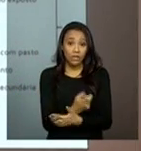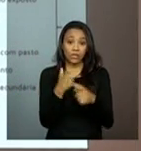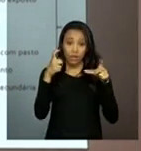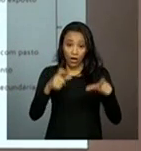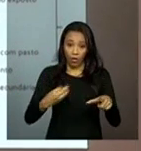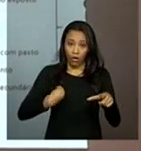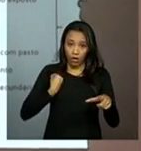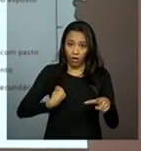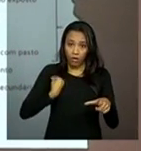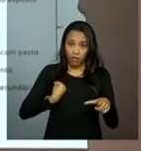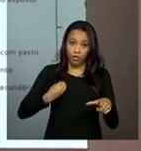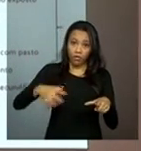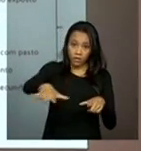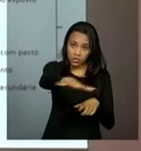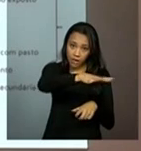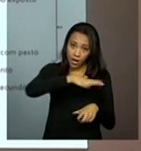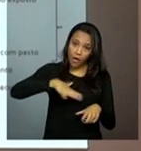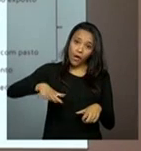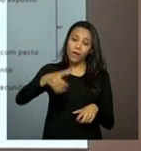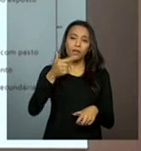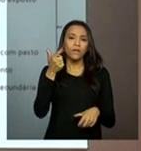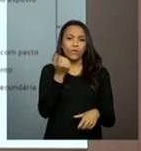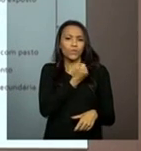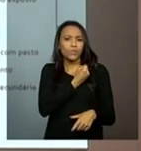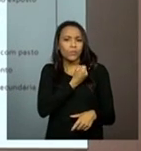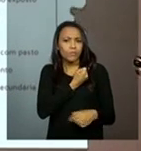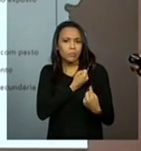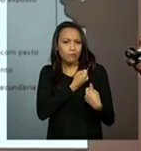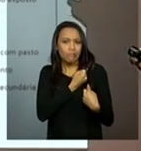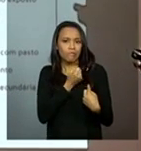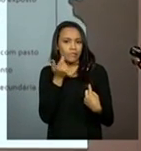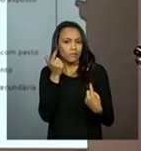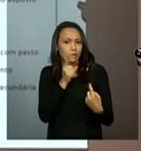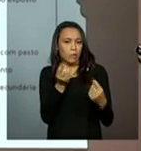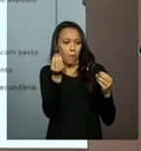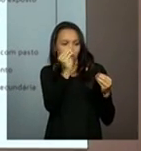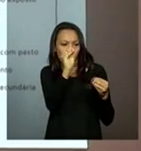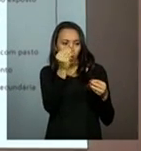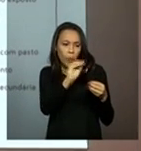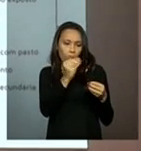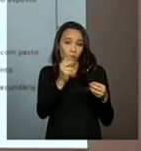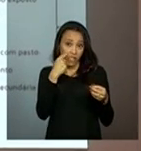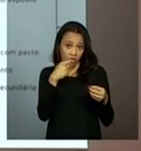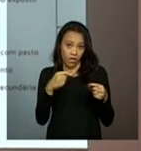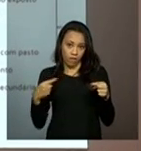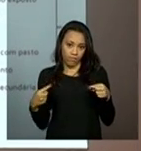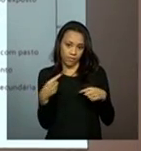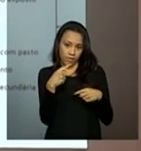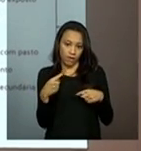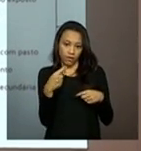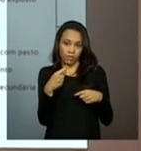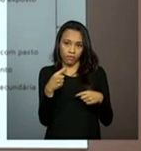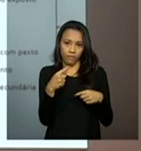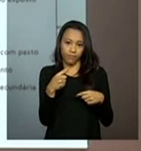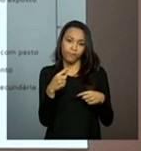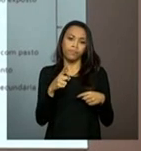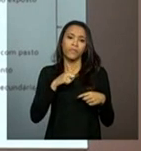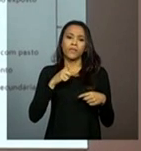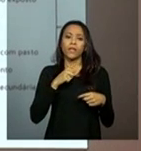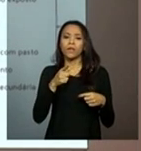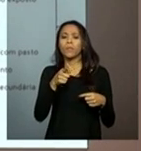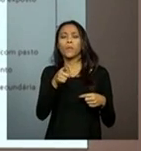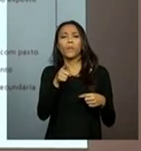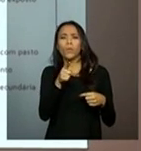área, nós chegamos a esses números. Aqui, iniciando nessa seta, nós temos praticamente